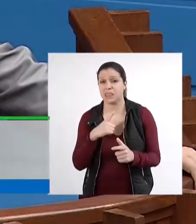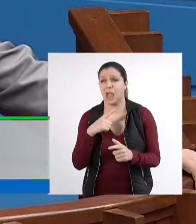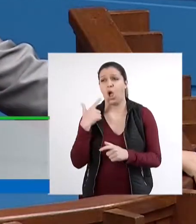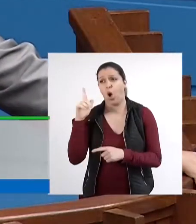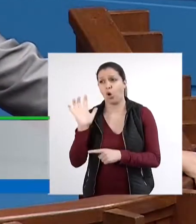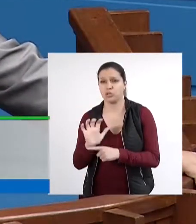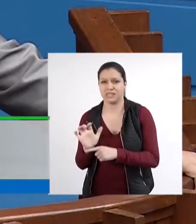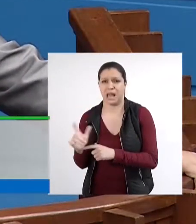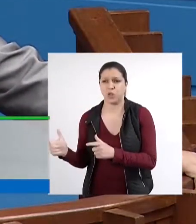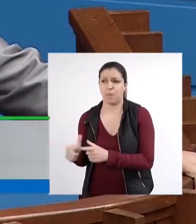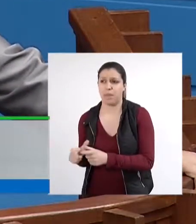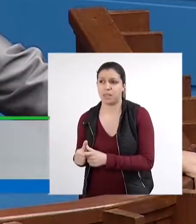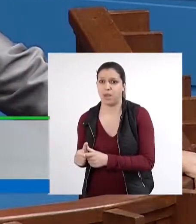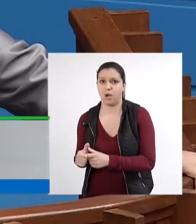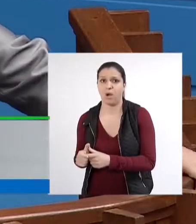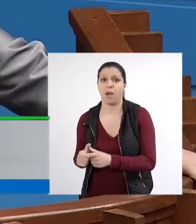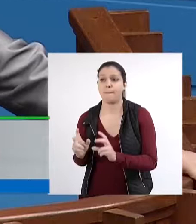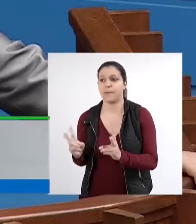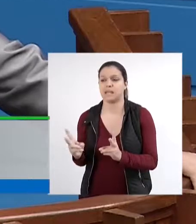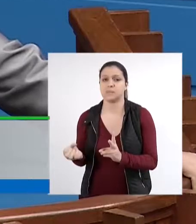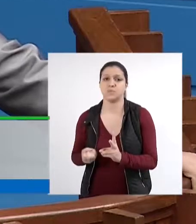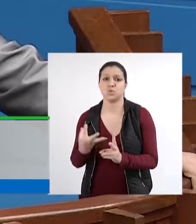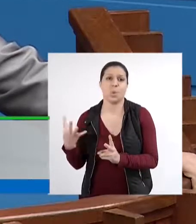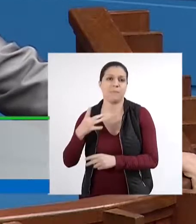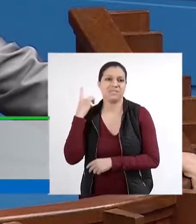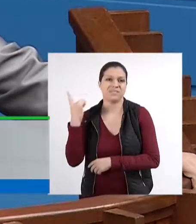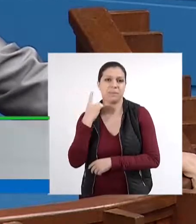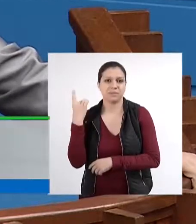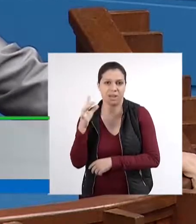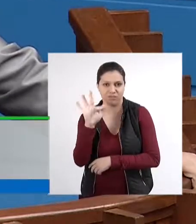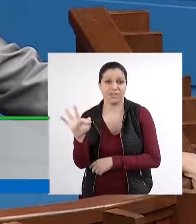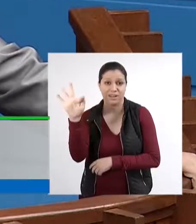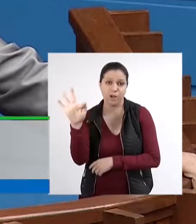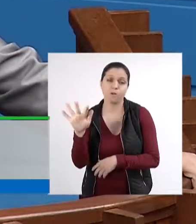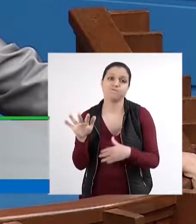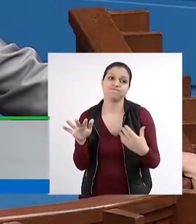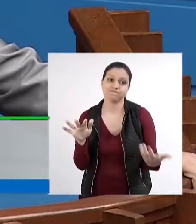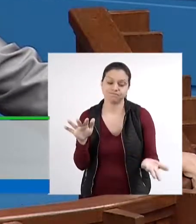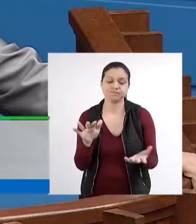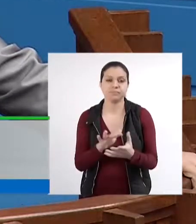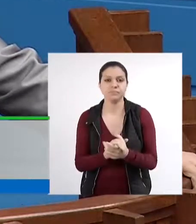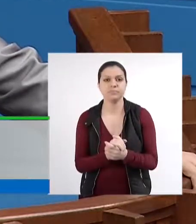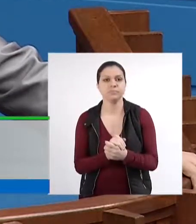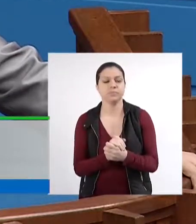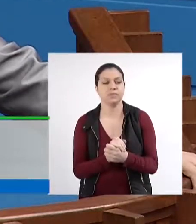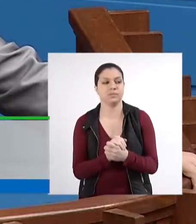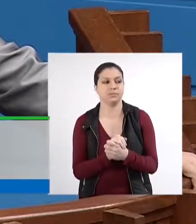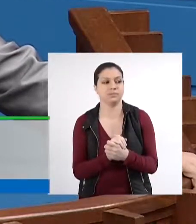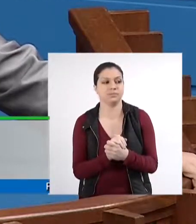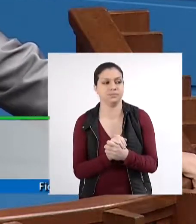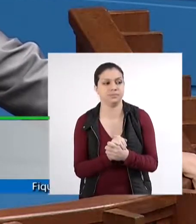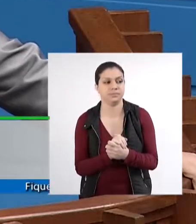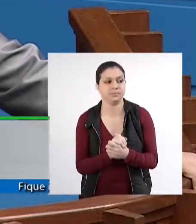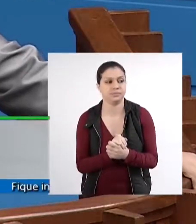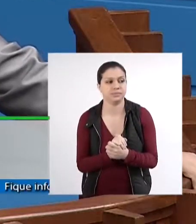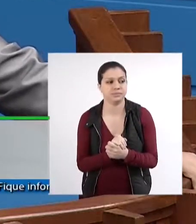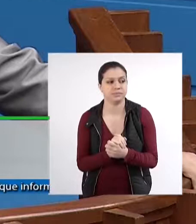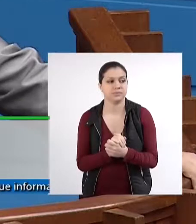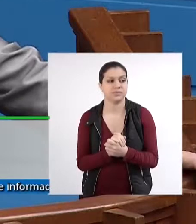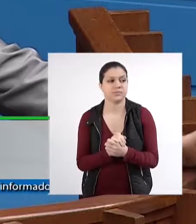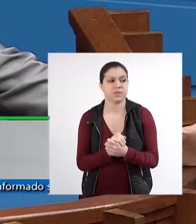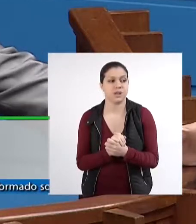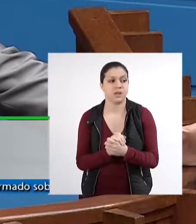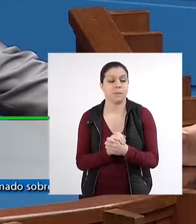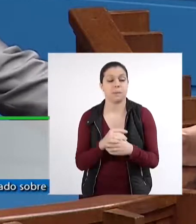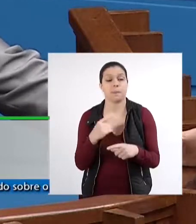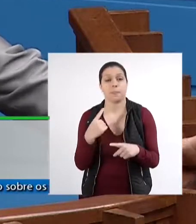que o nosso têm o mesmo número de parlamentares federais. É uma distorção muito grande em relação à Câmara Federal,